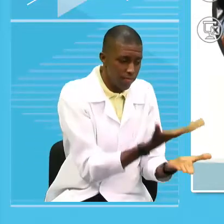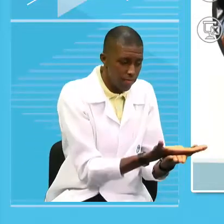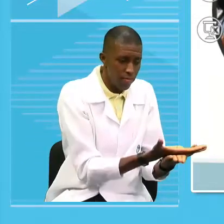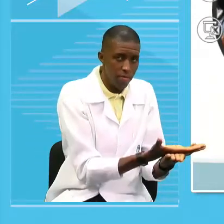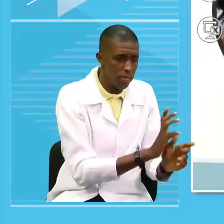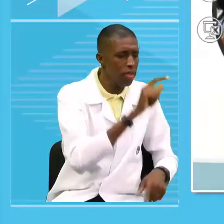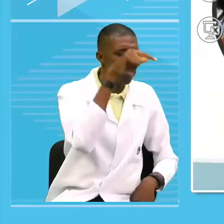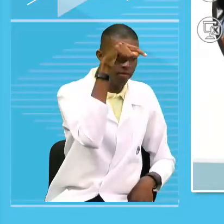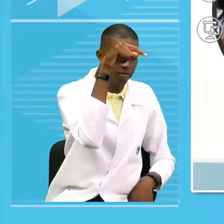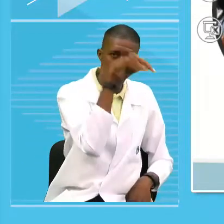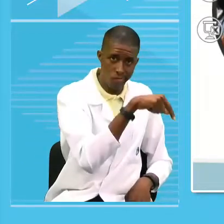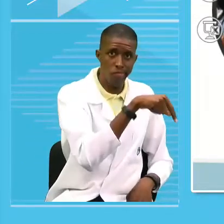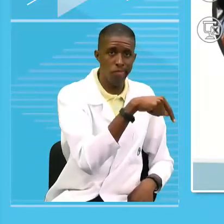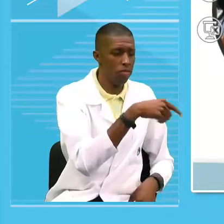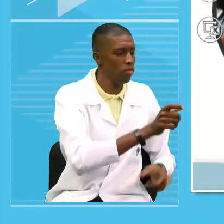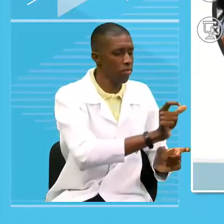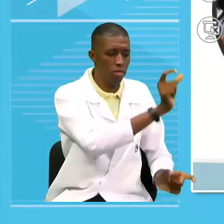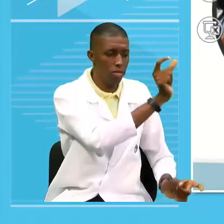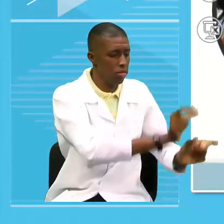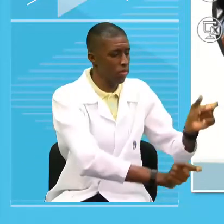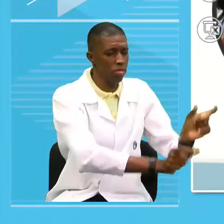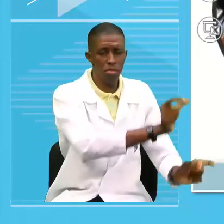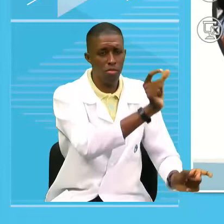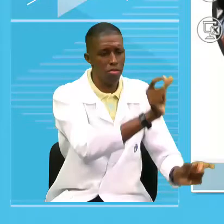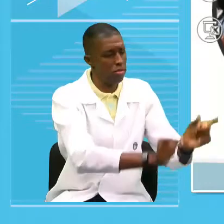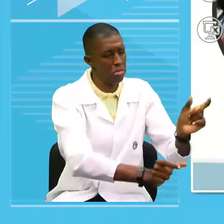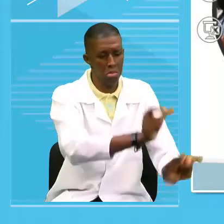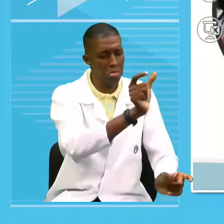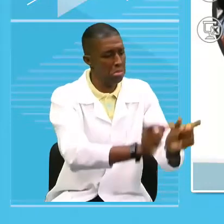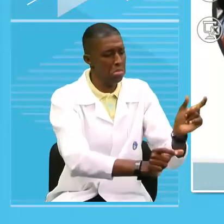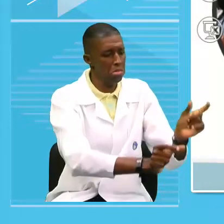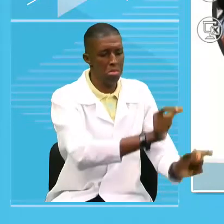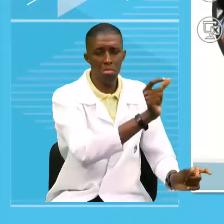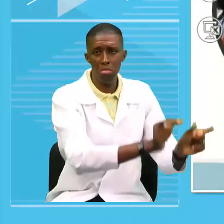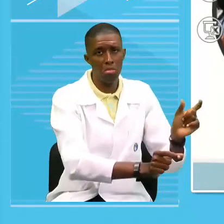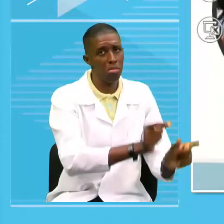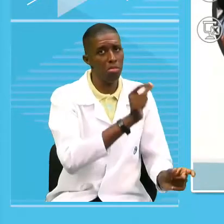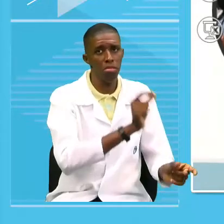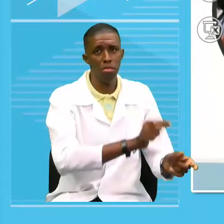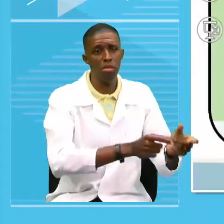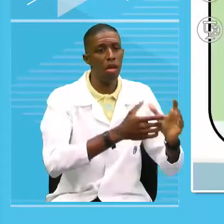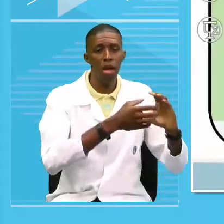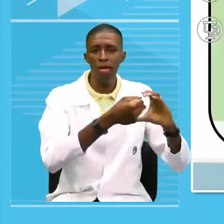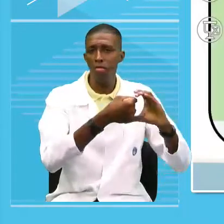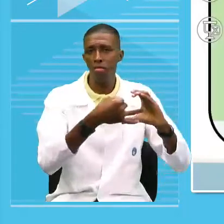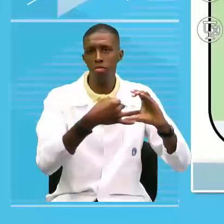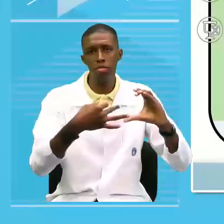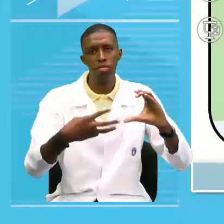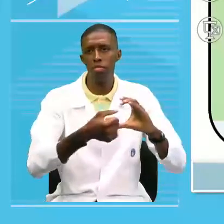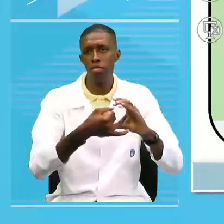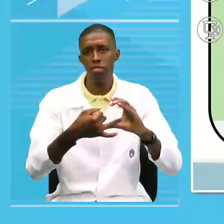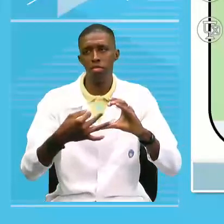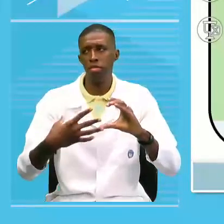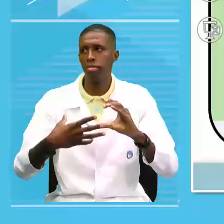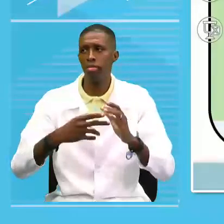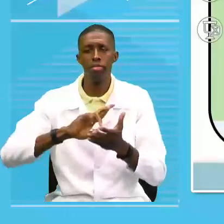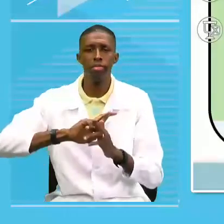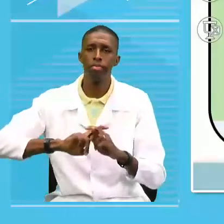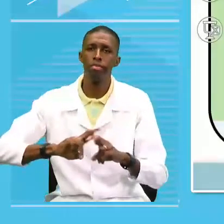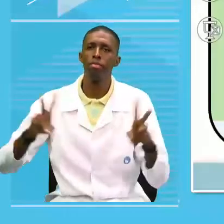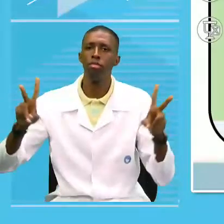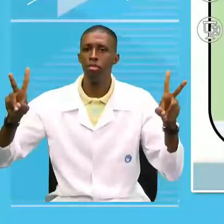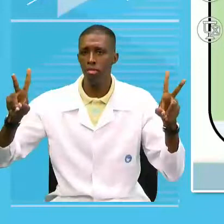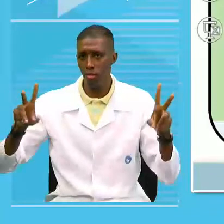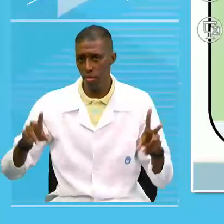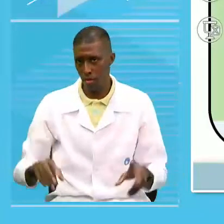o outro seja um espelho gente cada um tem aqui uma visão de mundo e é claro não é fácil também